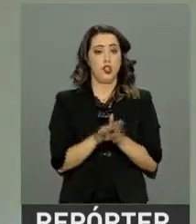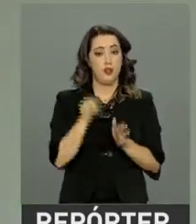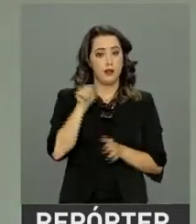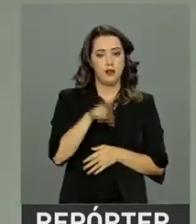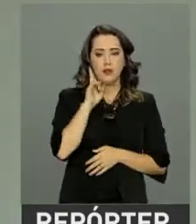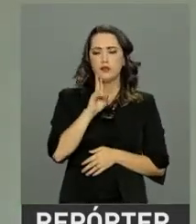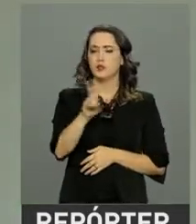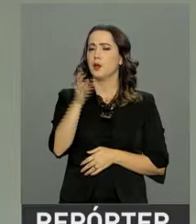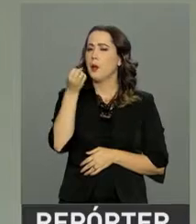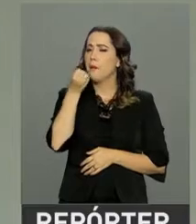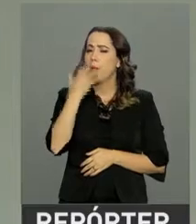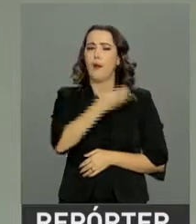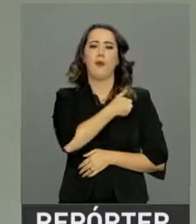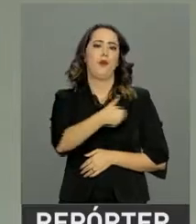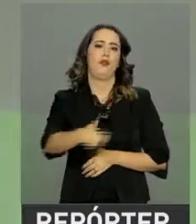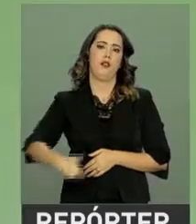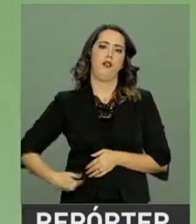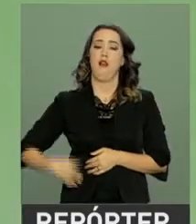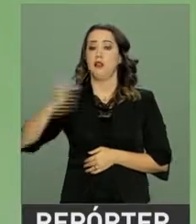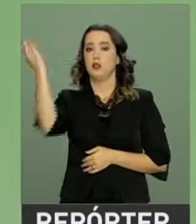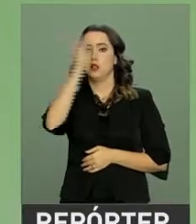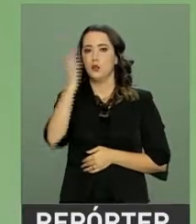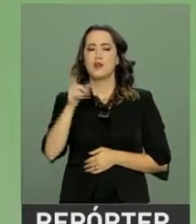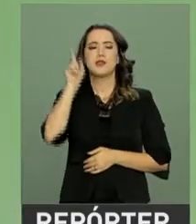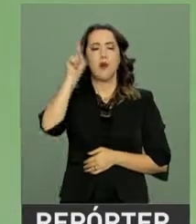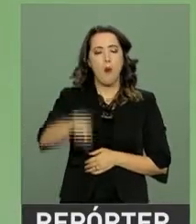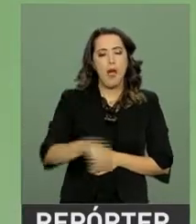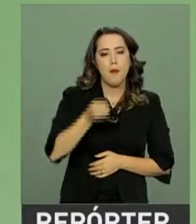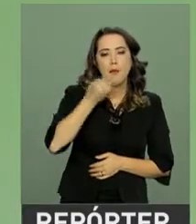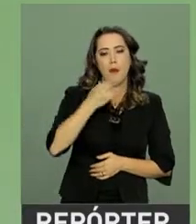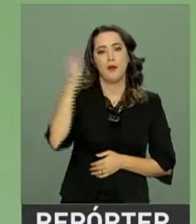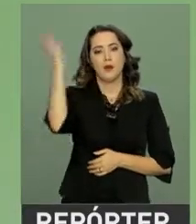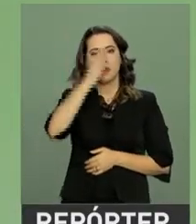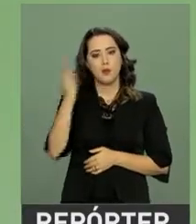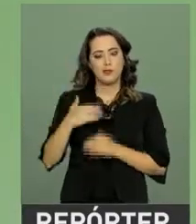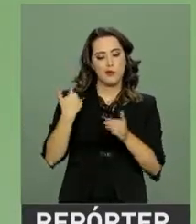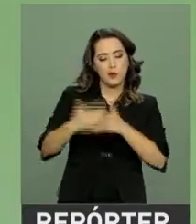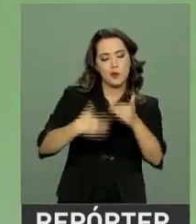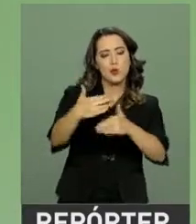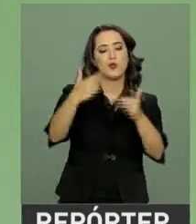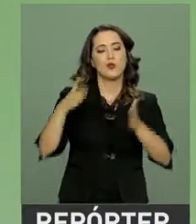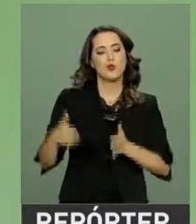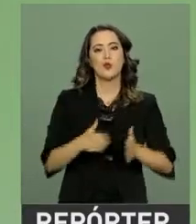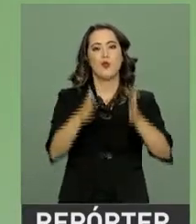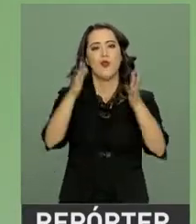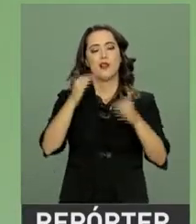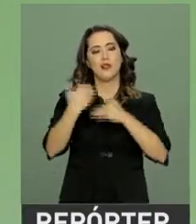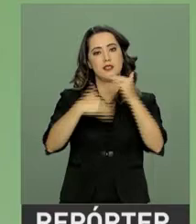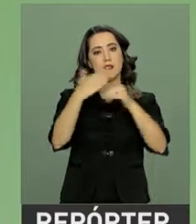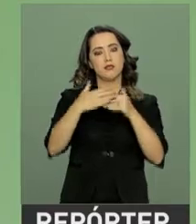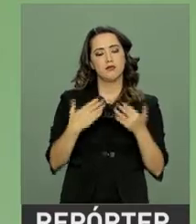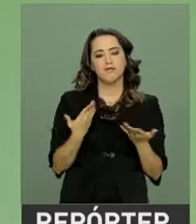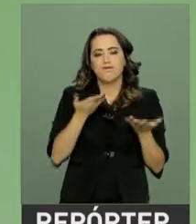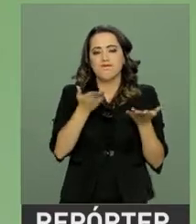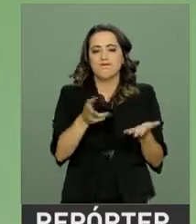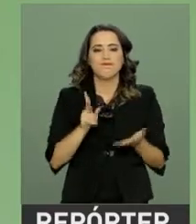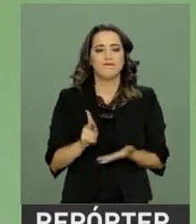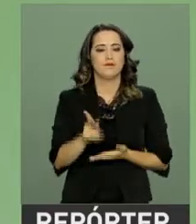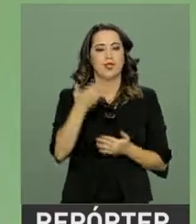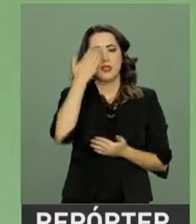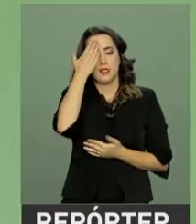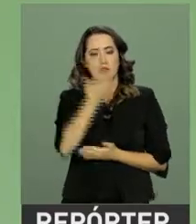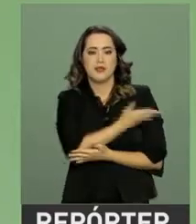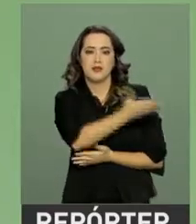vale a pena governar que o brasil vale a pena e que o brasil vai continuar a crescer ea desenvolver se